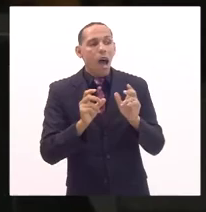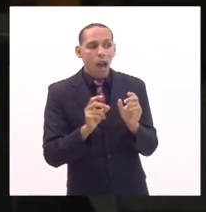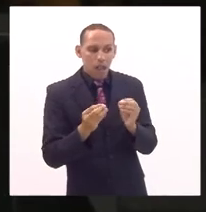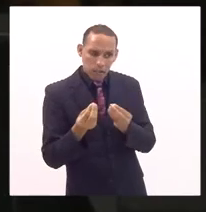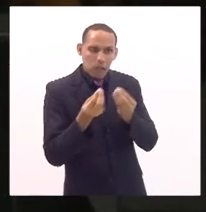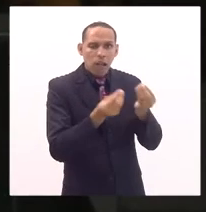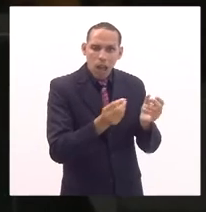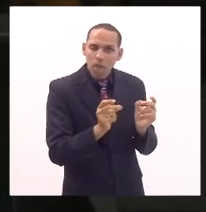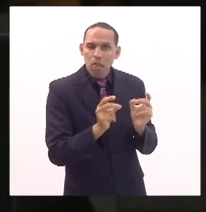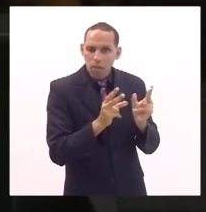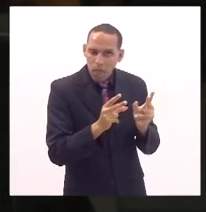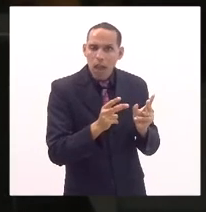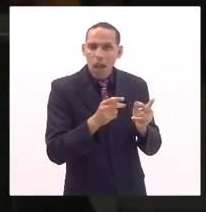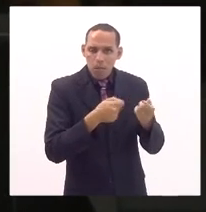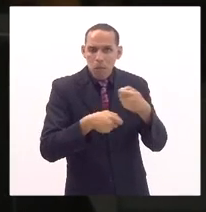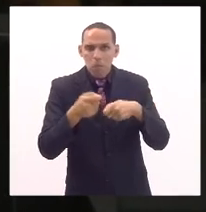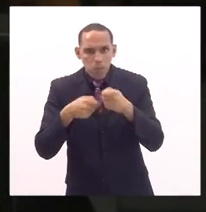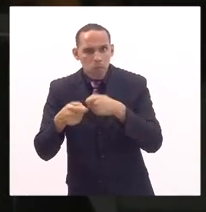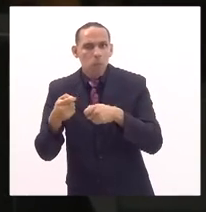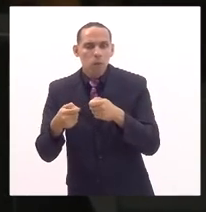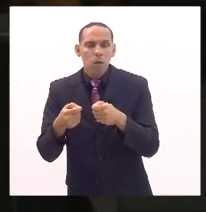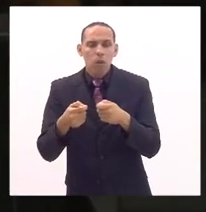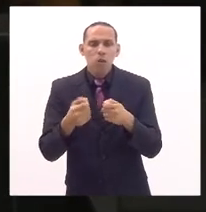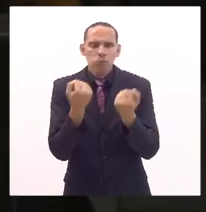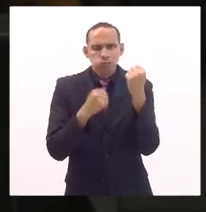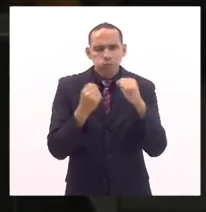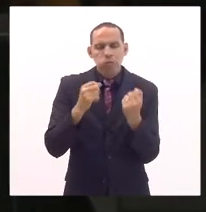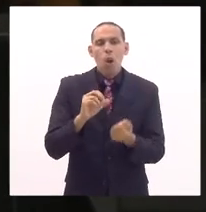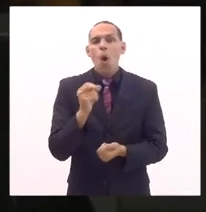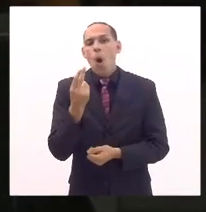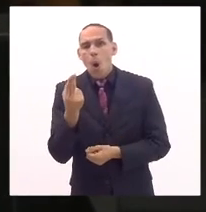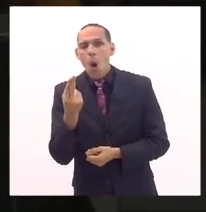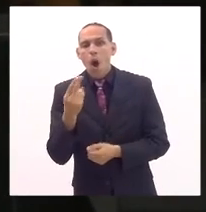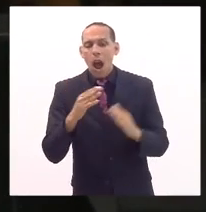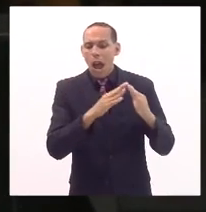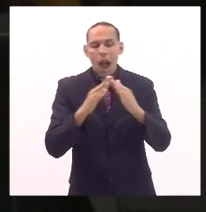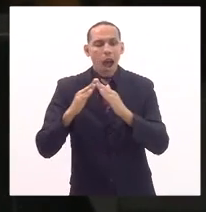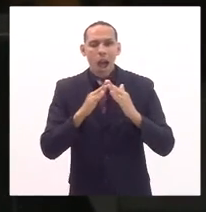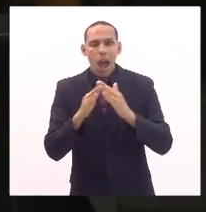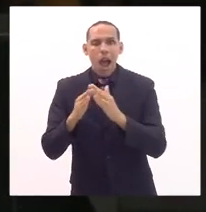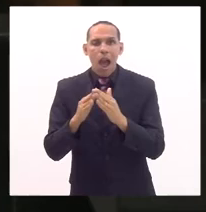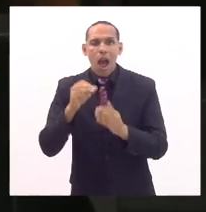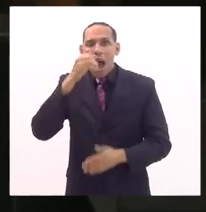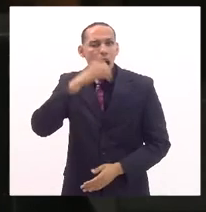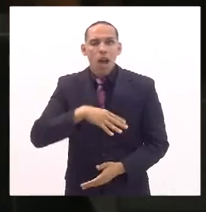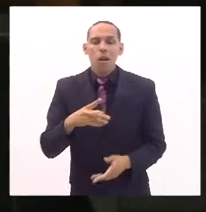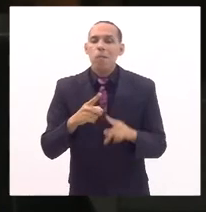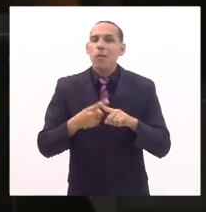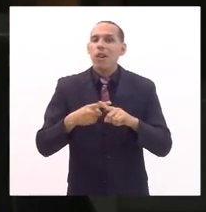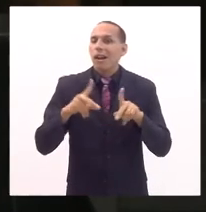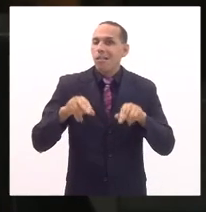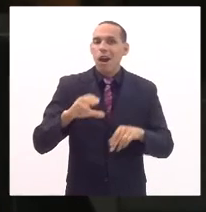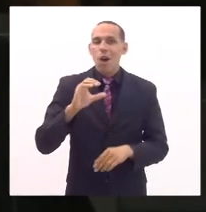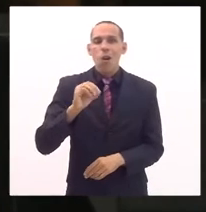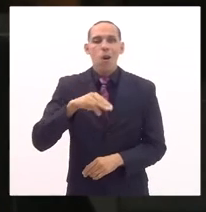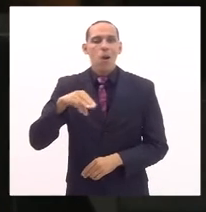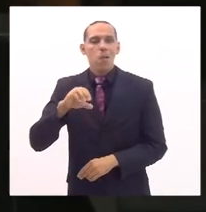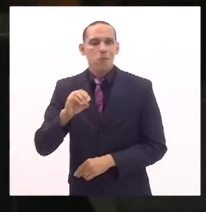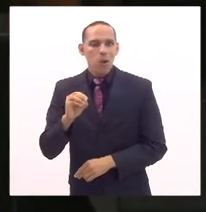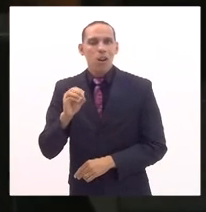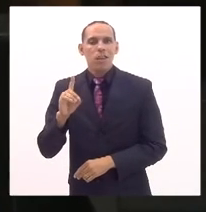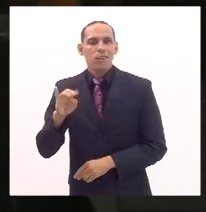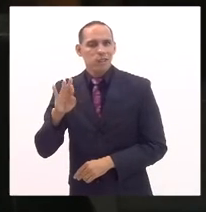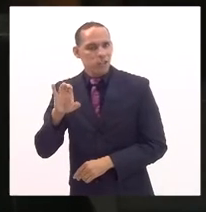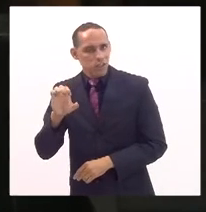comercial Residencial bota por um preço absurdo trata aí o sumo commodity e também